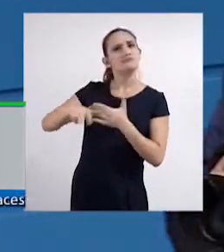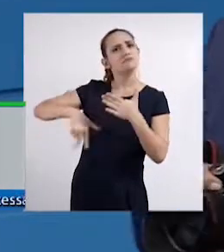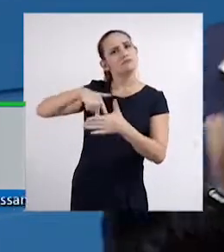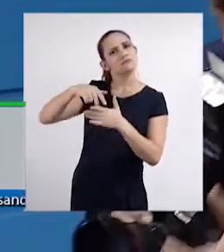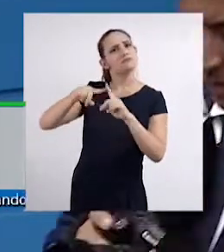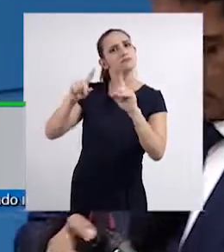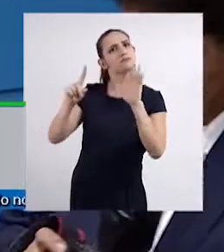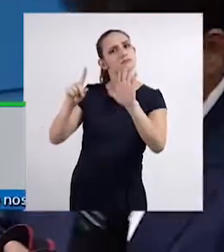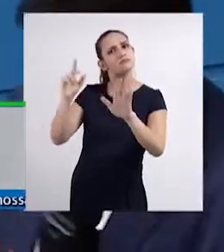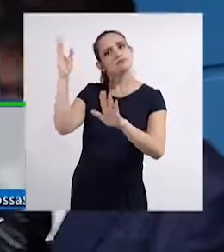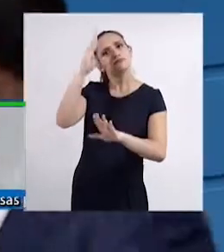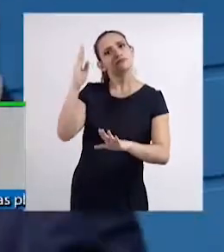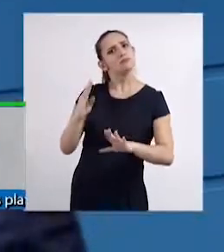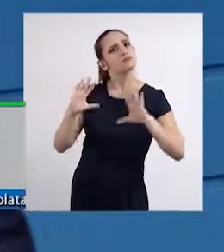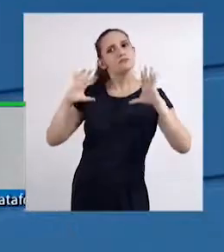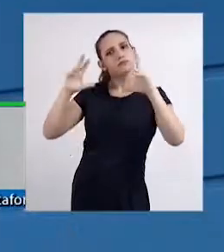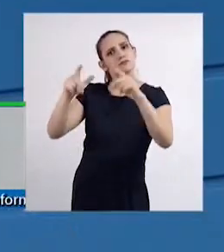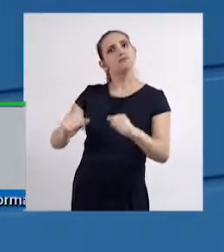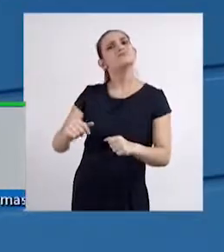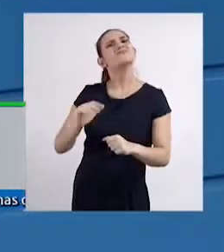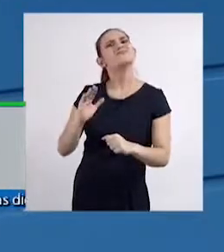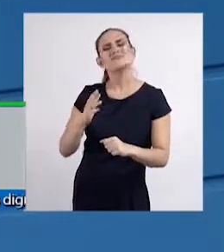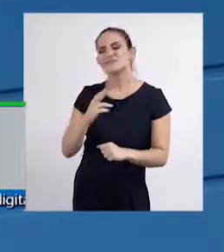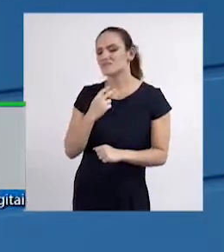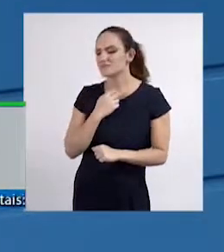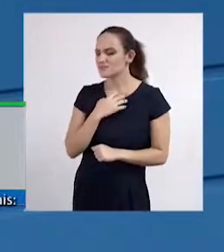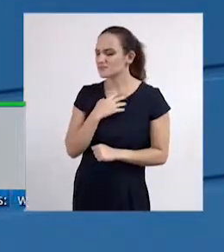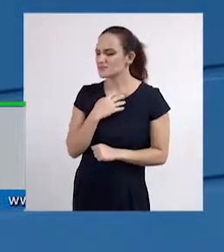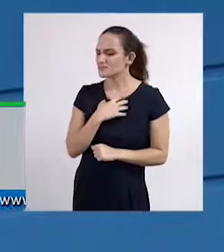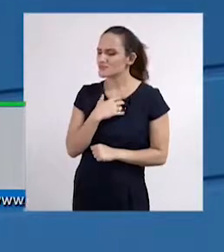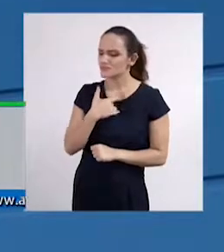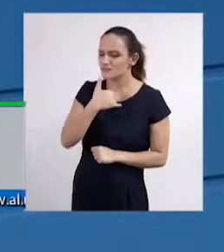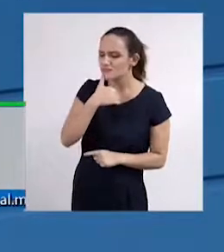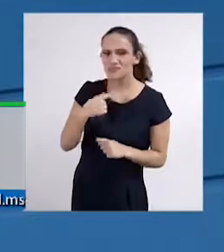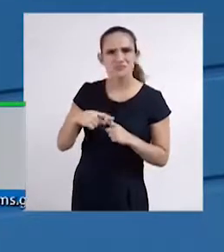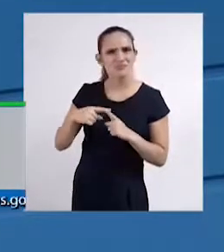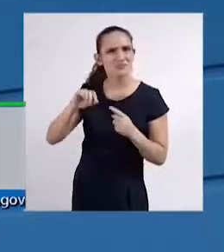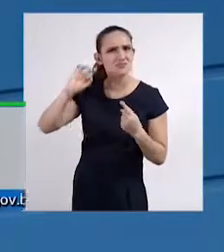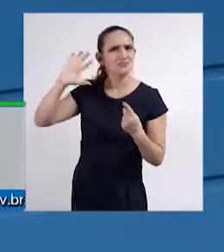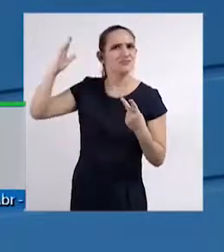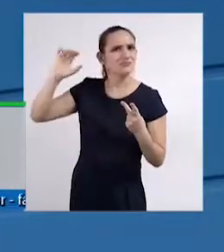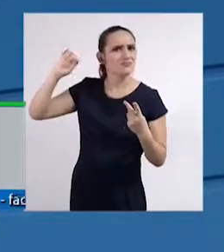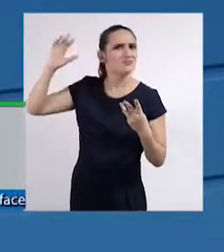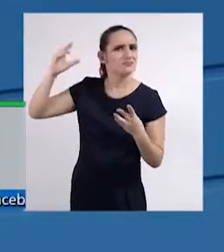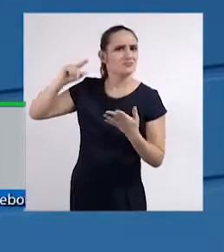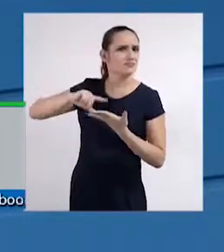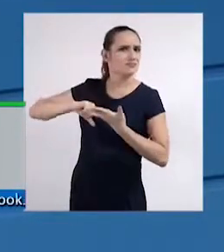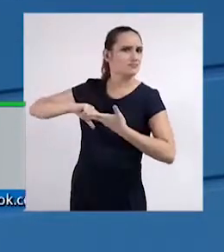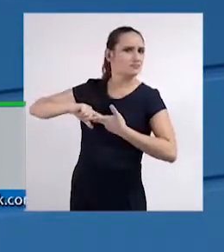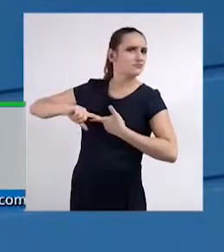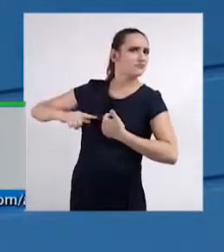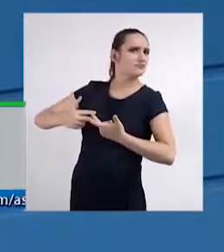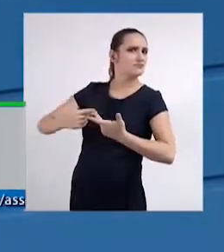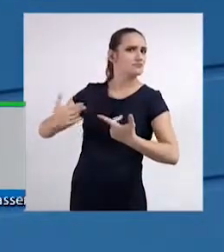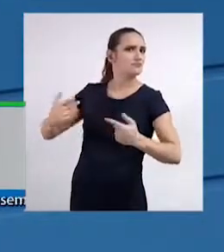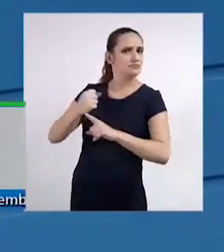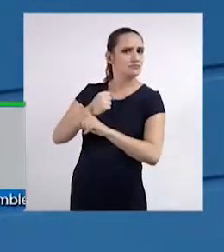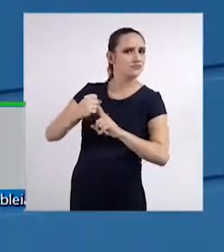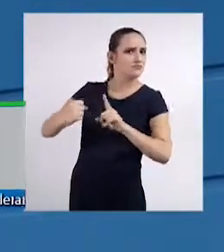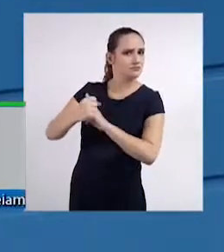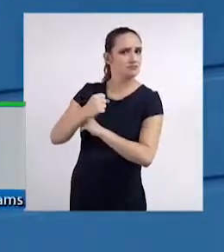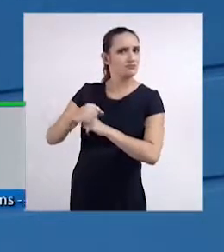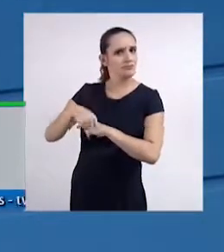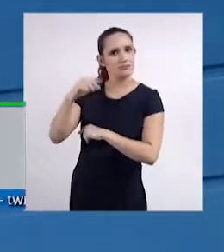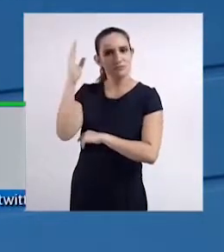e o Brasil inteiro de luto por essas catástrofes que têm acontecido em várias áreas da nossa nação.